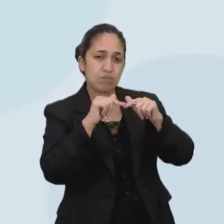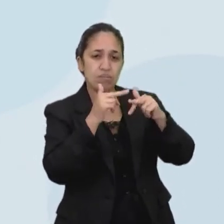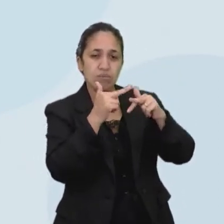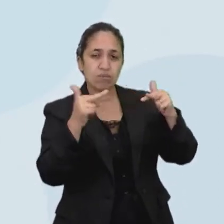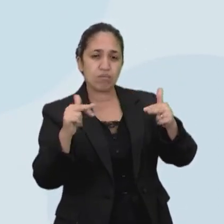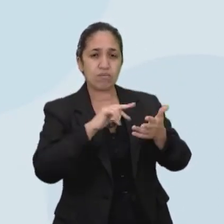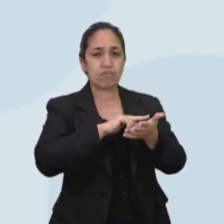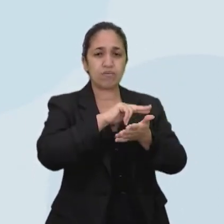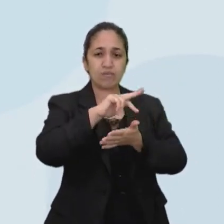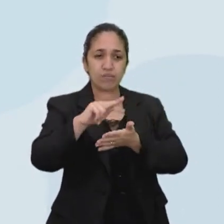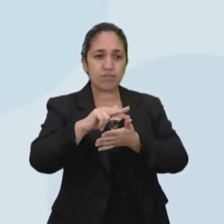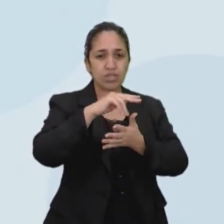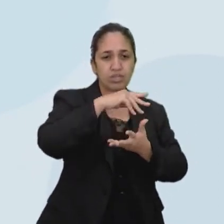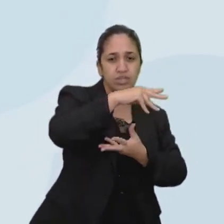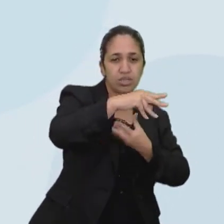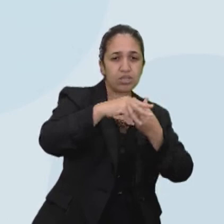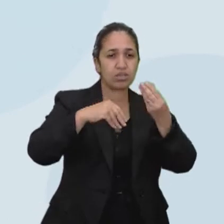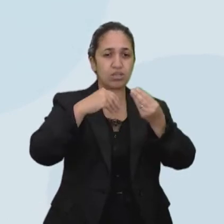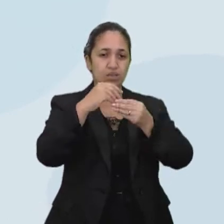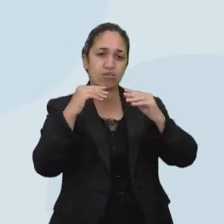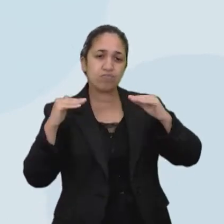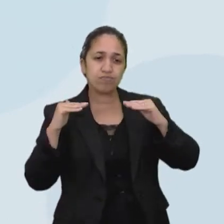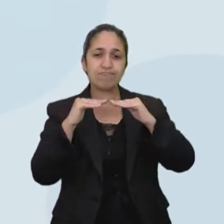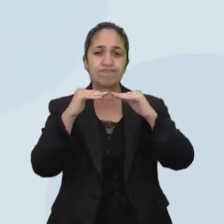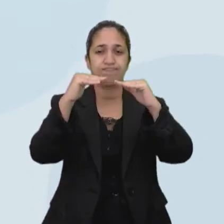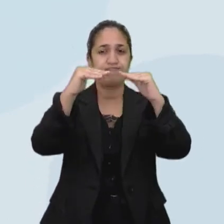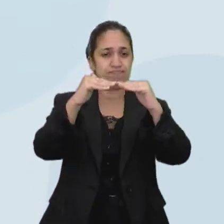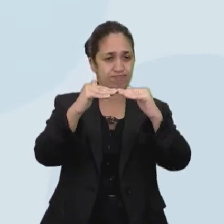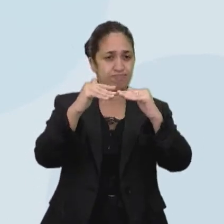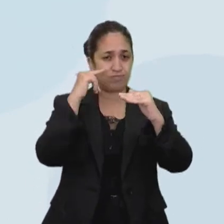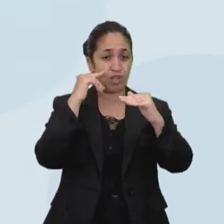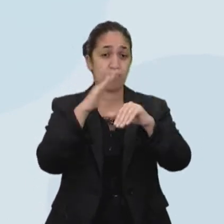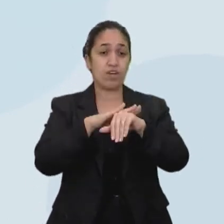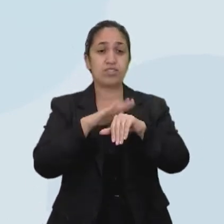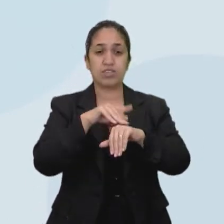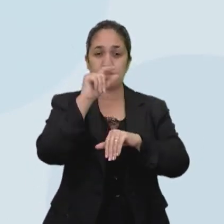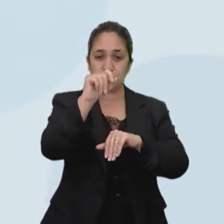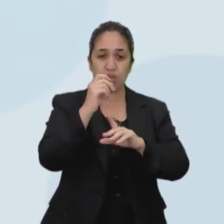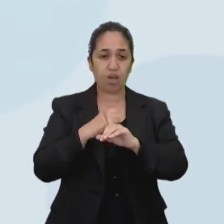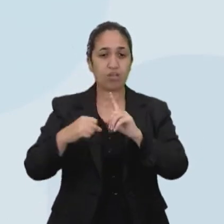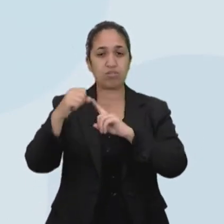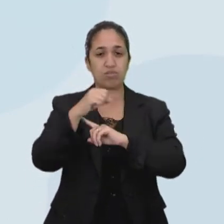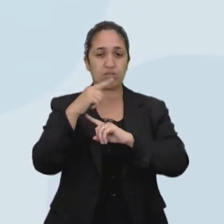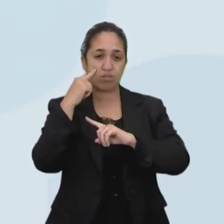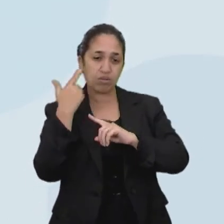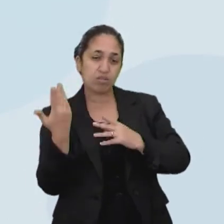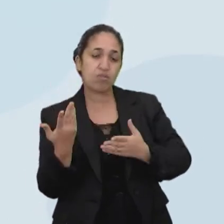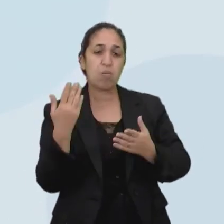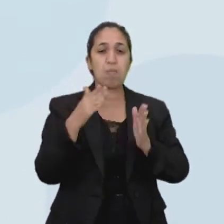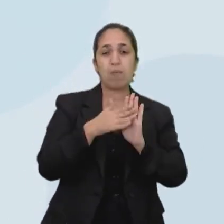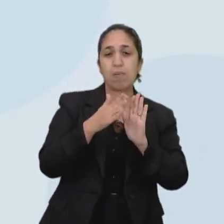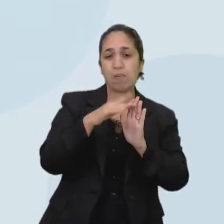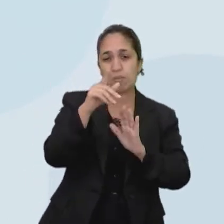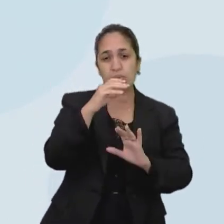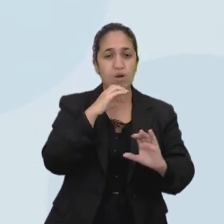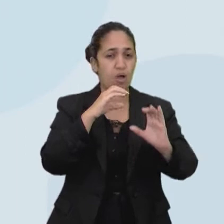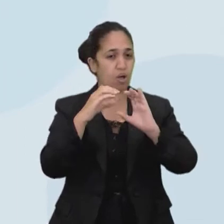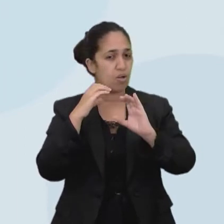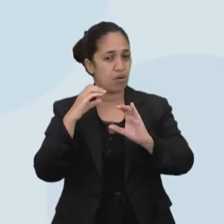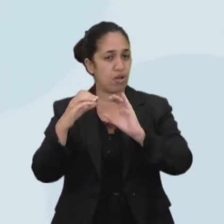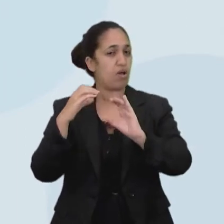recursos multissemióticos harmonizam-se, cumprindo sua função social e seu propósito